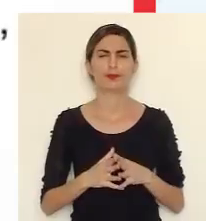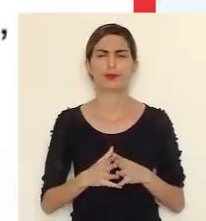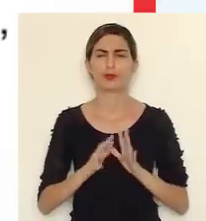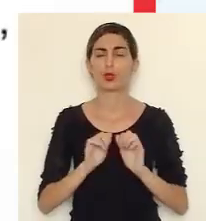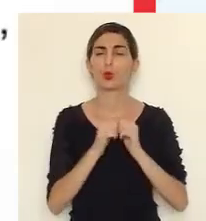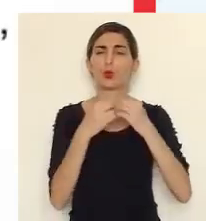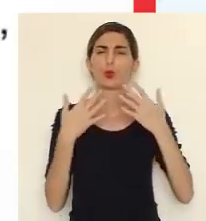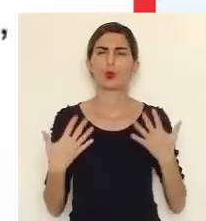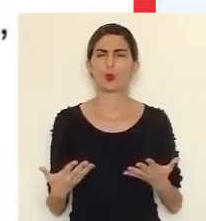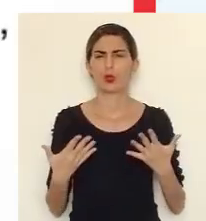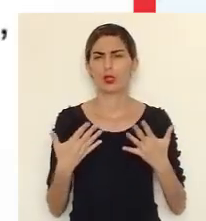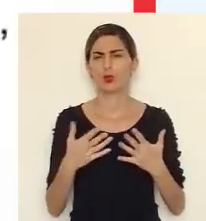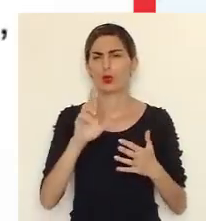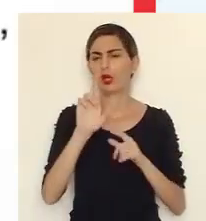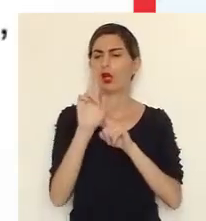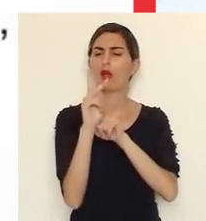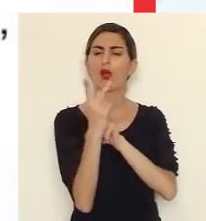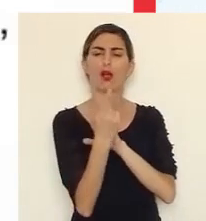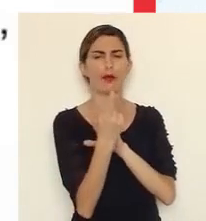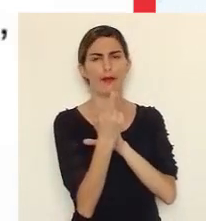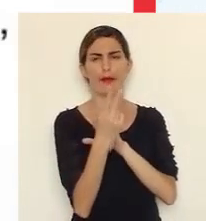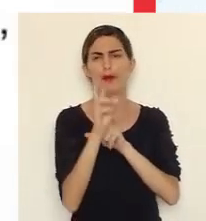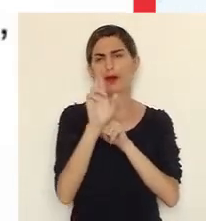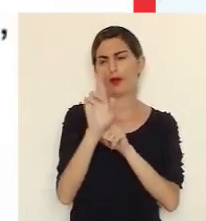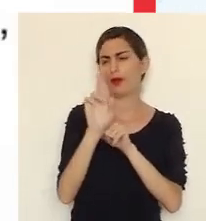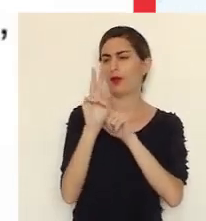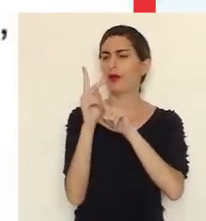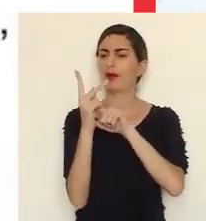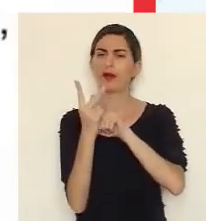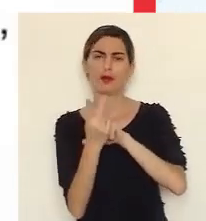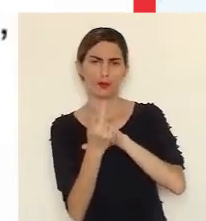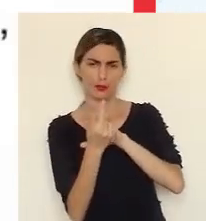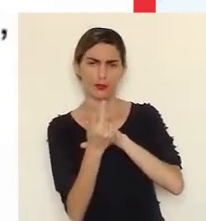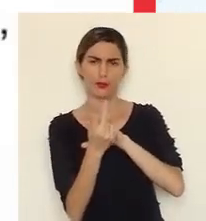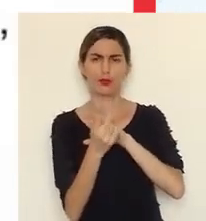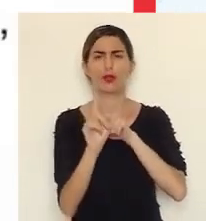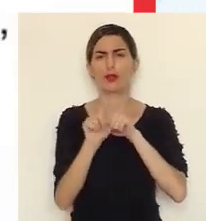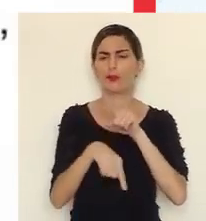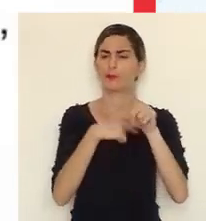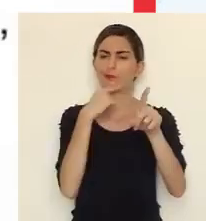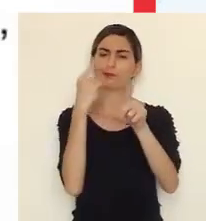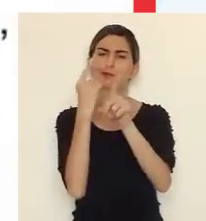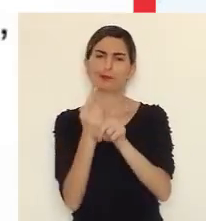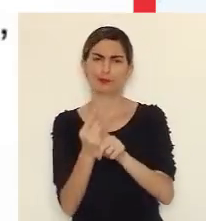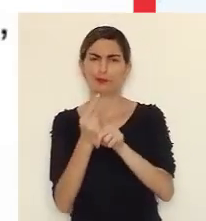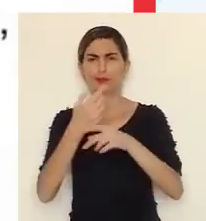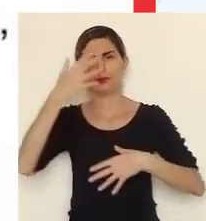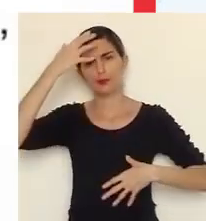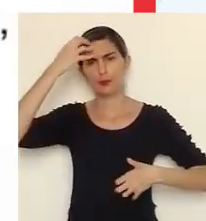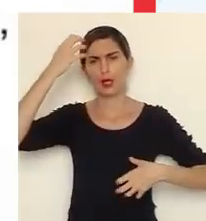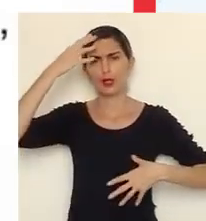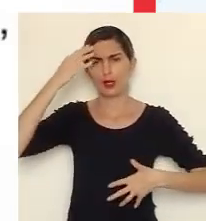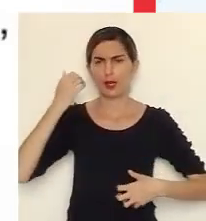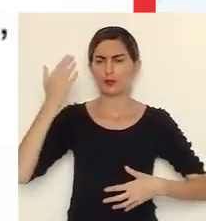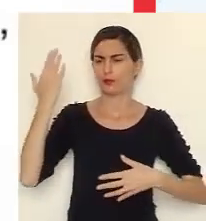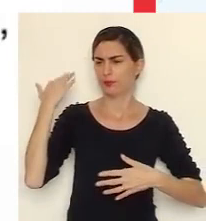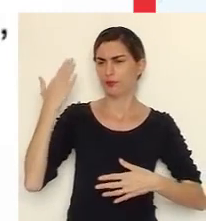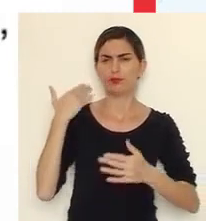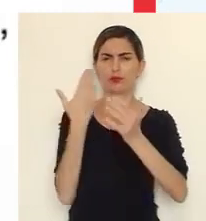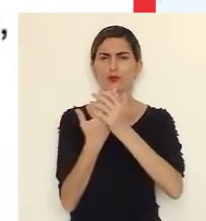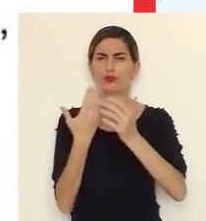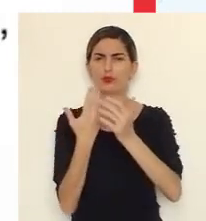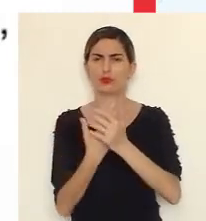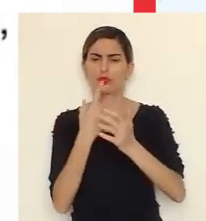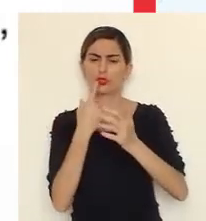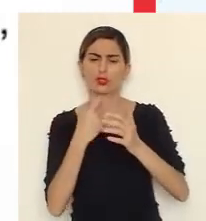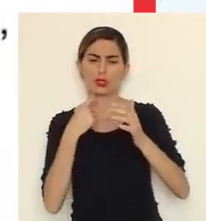O. Quanto ao RH, este é um fator que foi primeiramente descoberto no macaco rhesus,